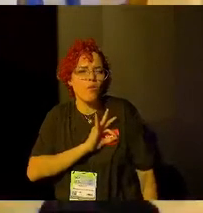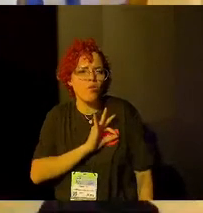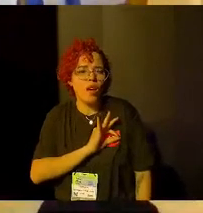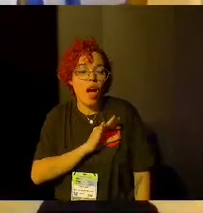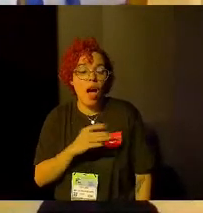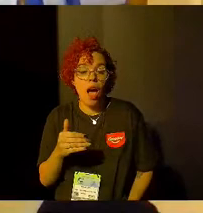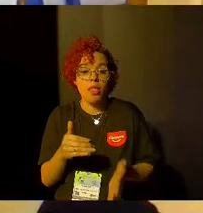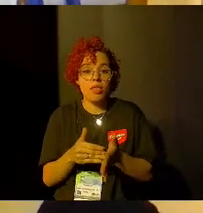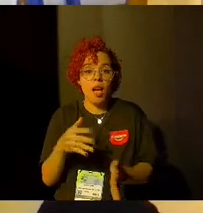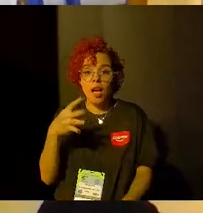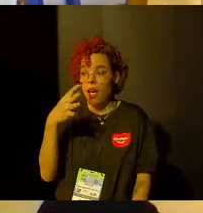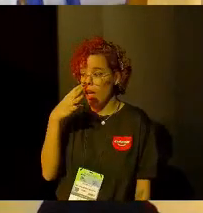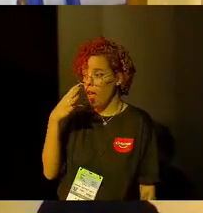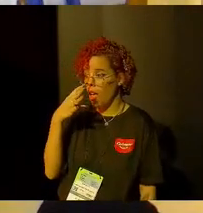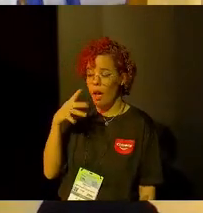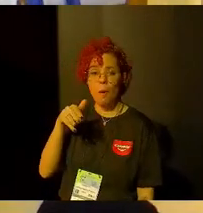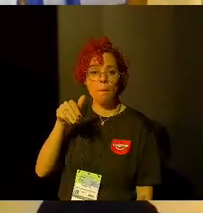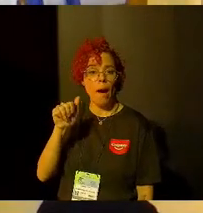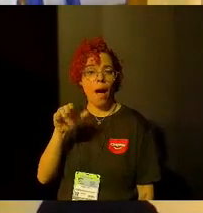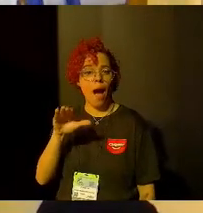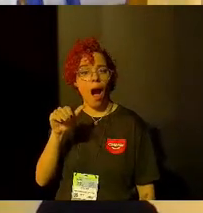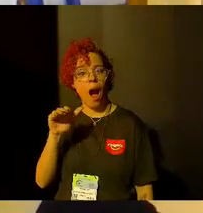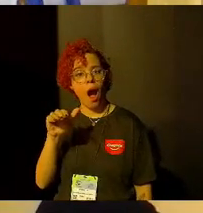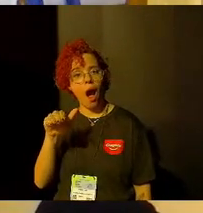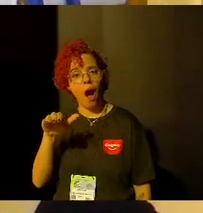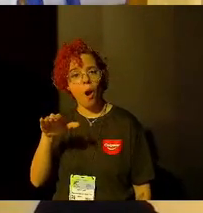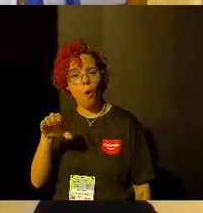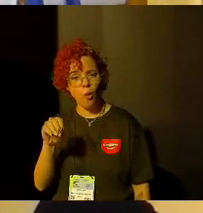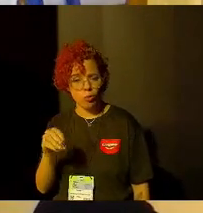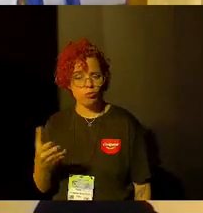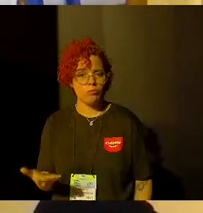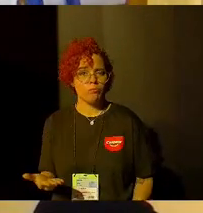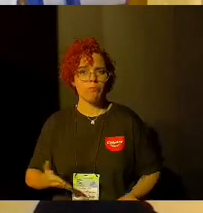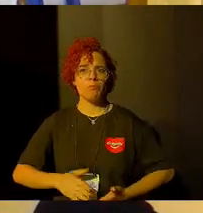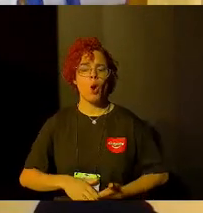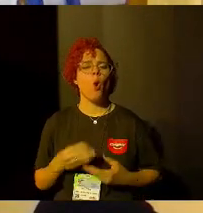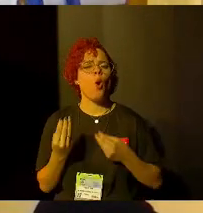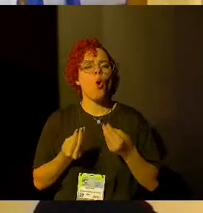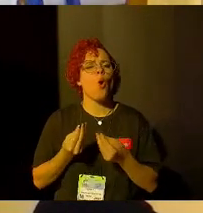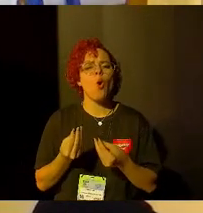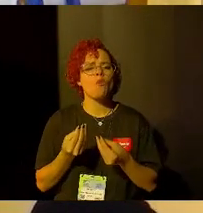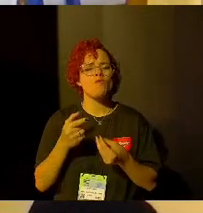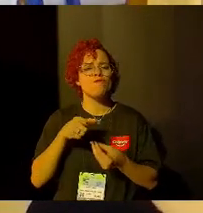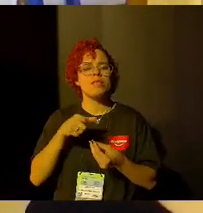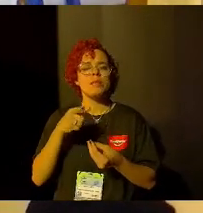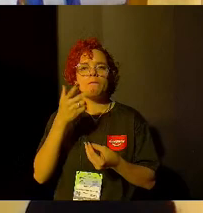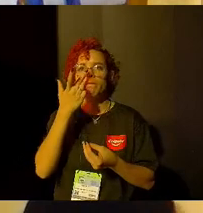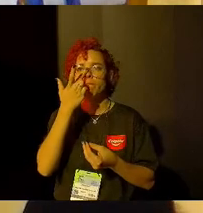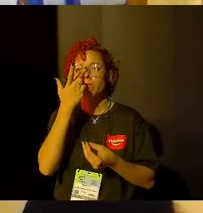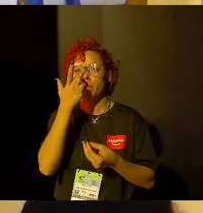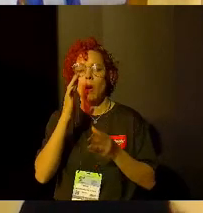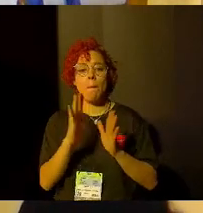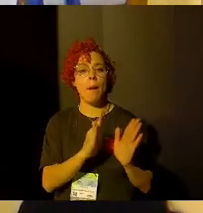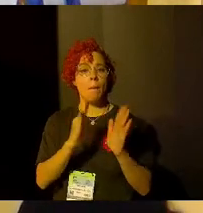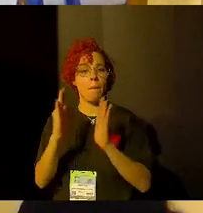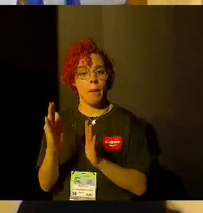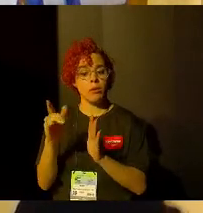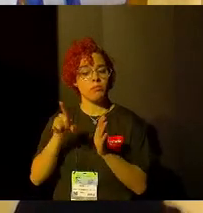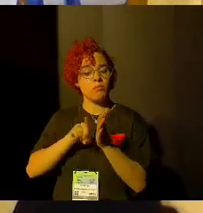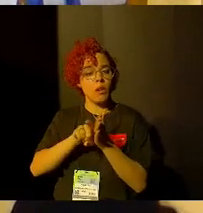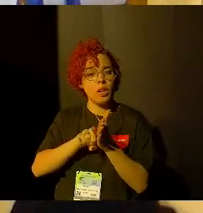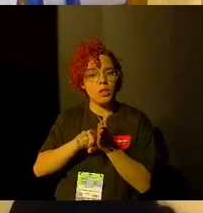assistir macacos E aí eu queria que você me falasse como é que foi que você chegou nessa parte da pesquisa